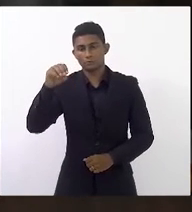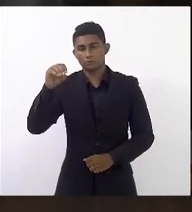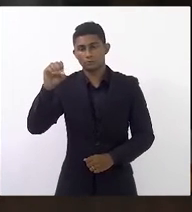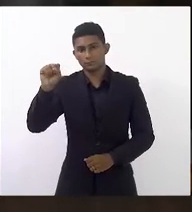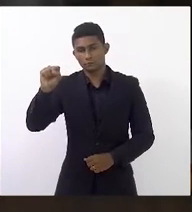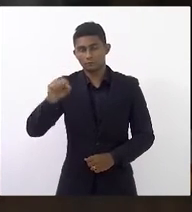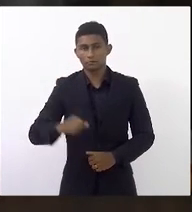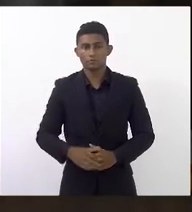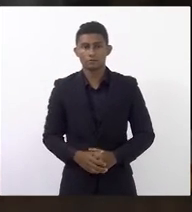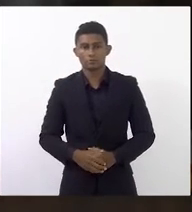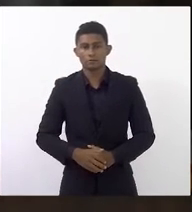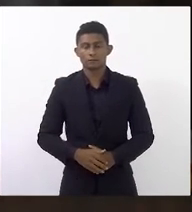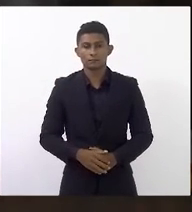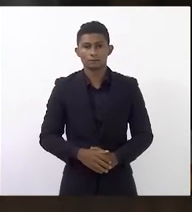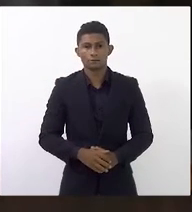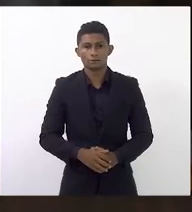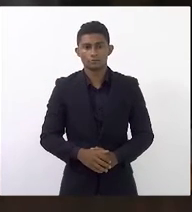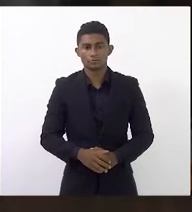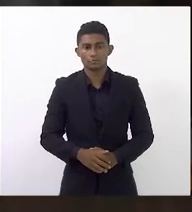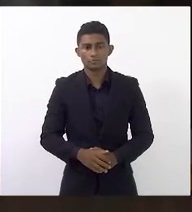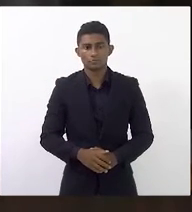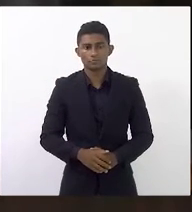Deputado Max Lemos.